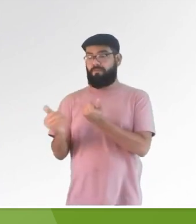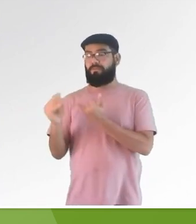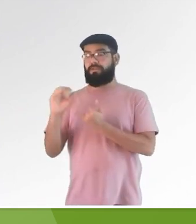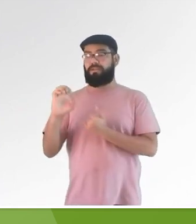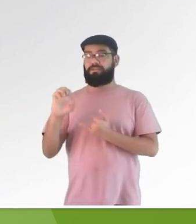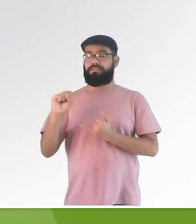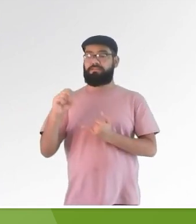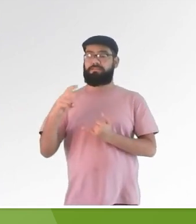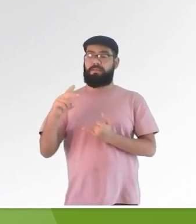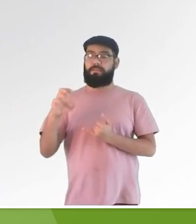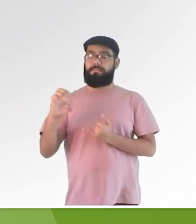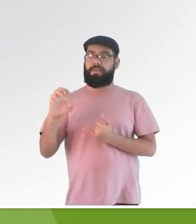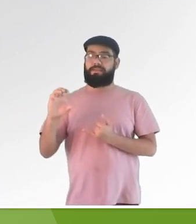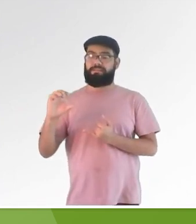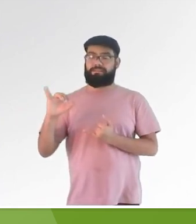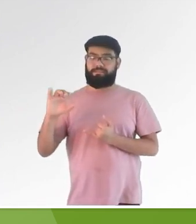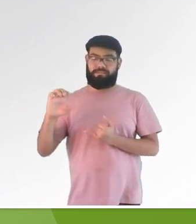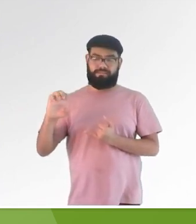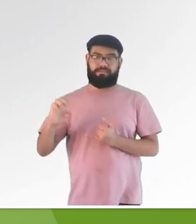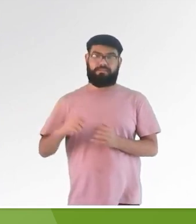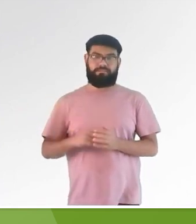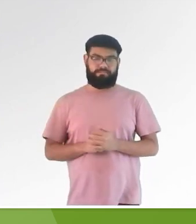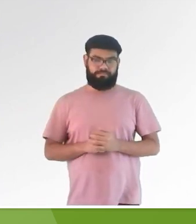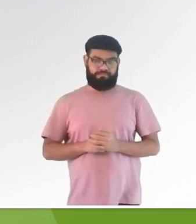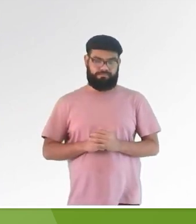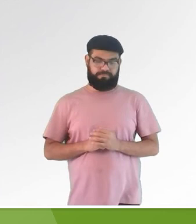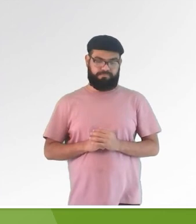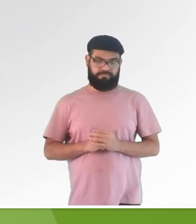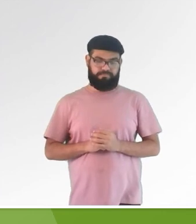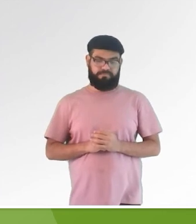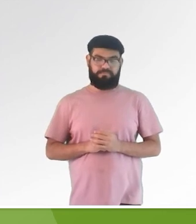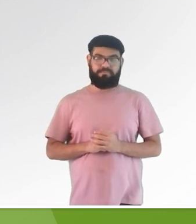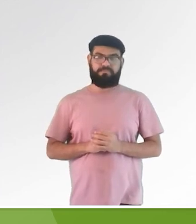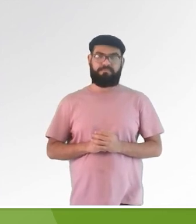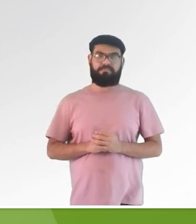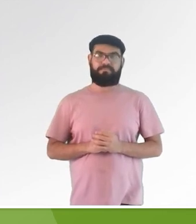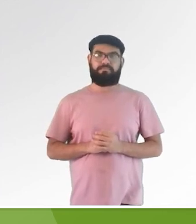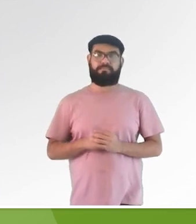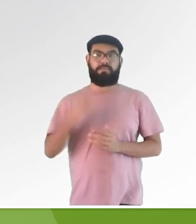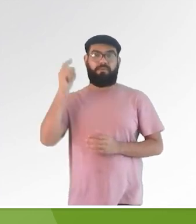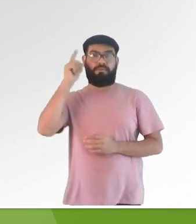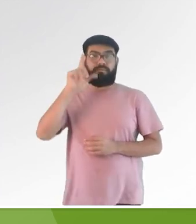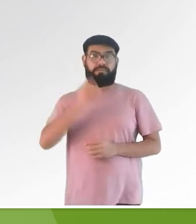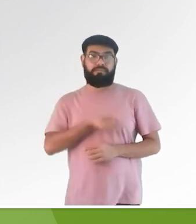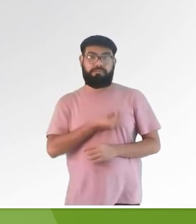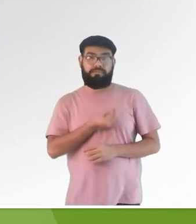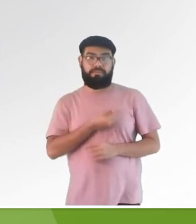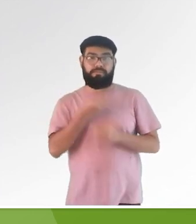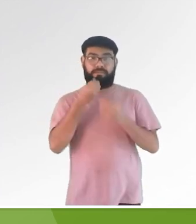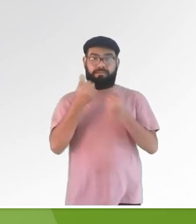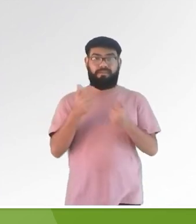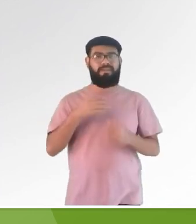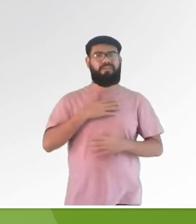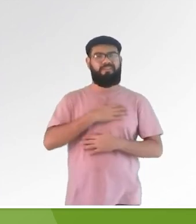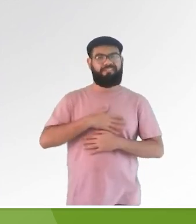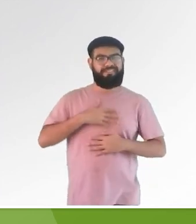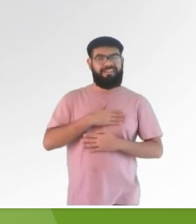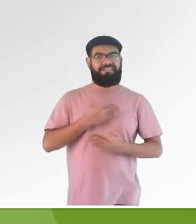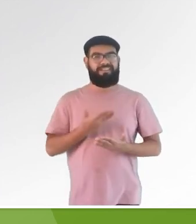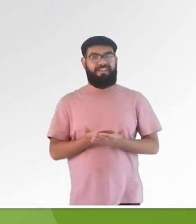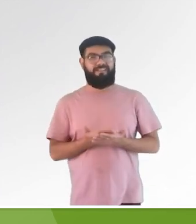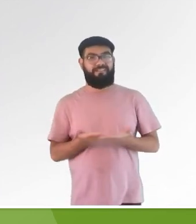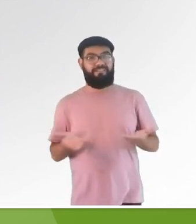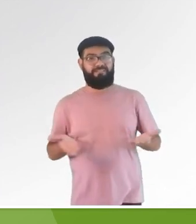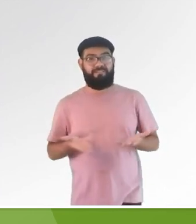ambiente, né? Favorecendo ali condições para a sua sobrevivência. Tudo bem? Gostaram da nossa aula? Nesse momento a